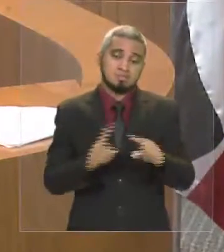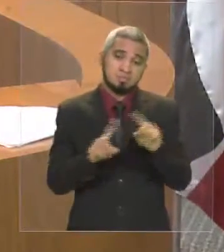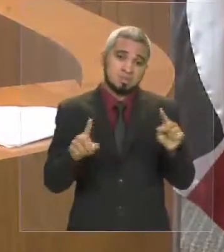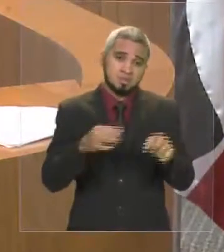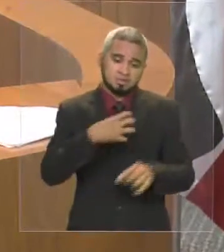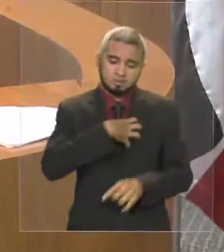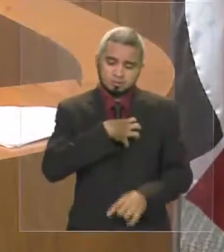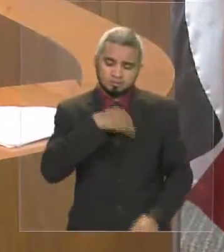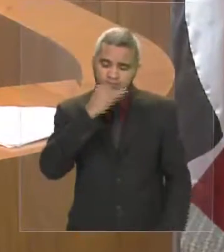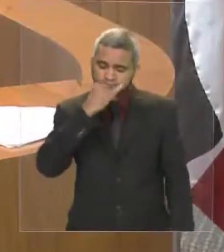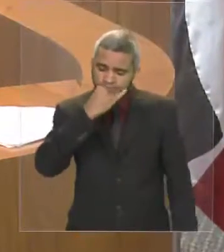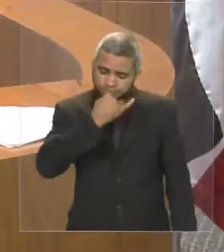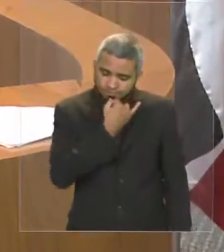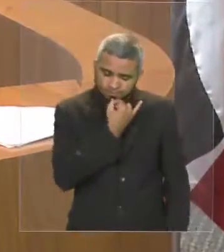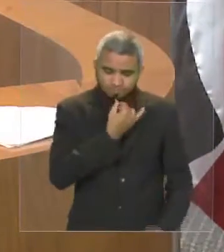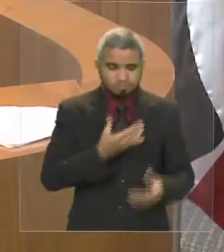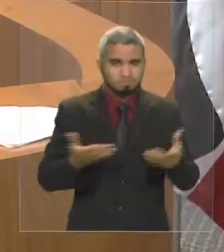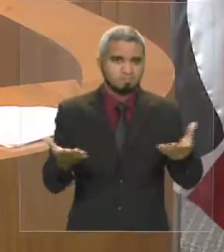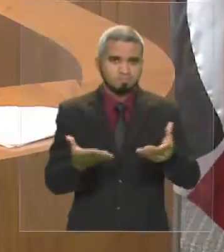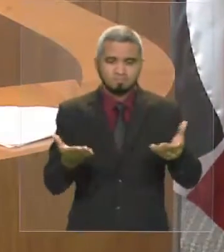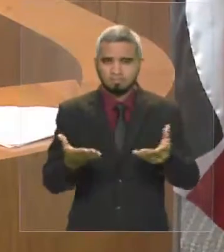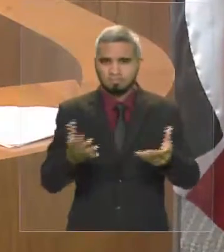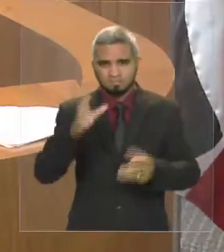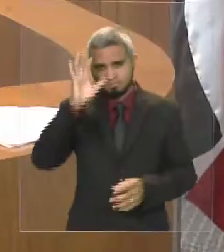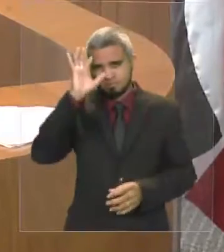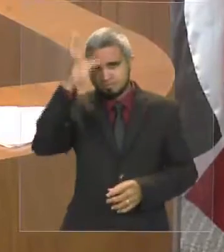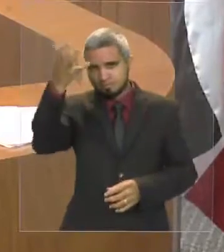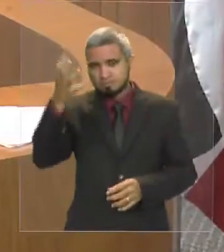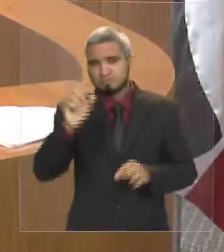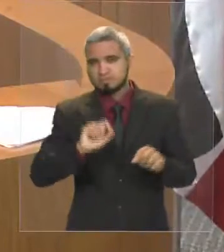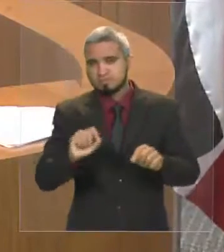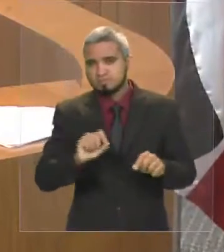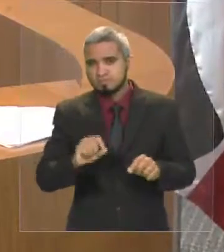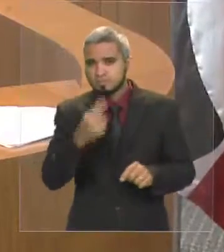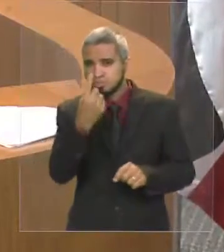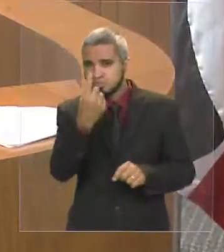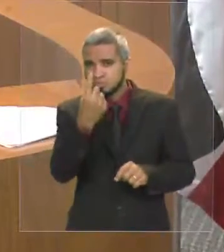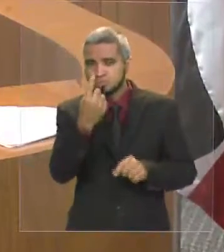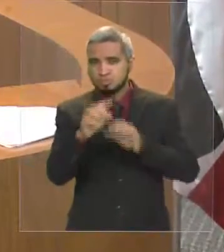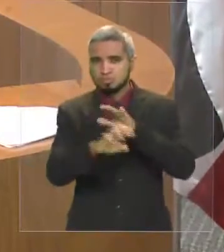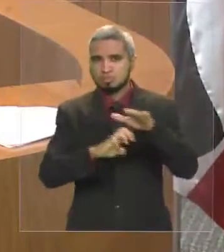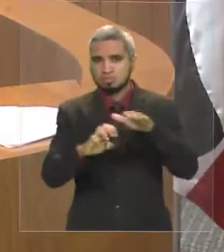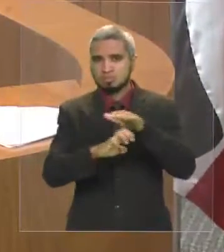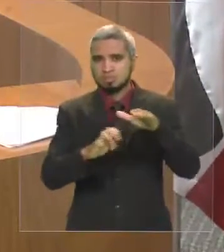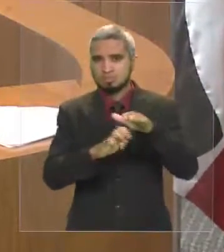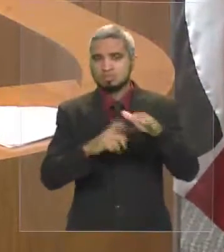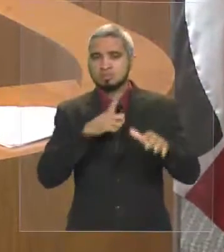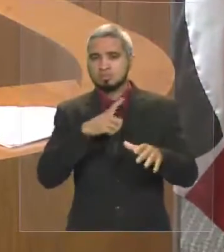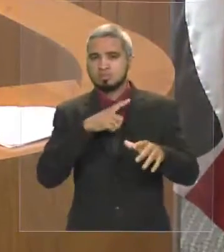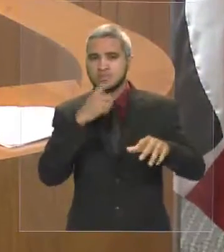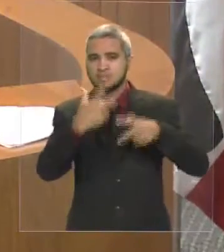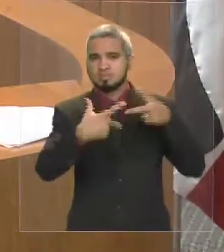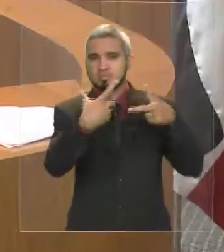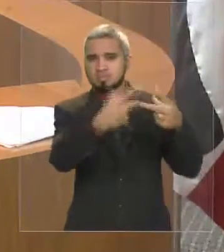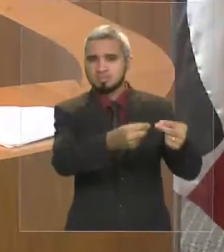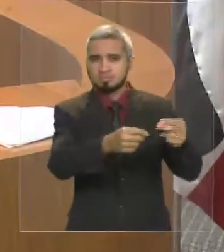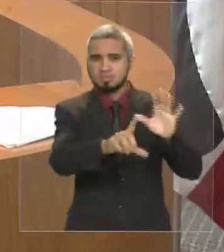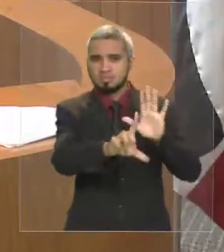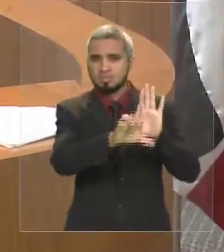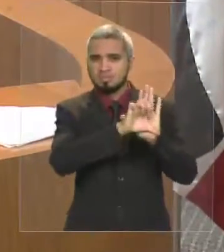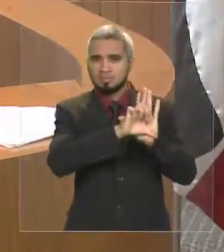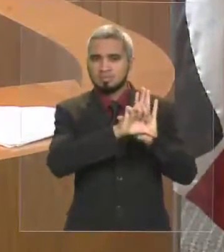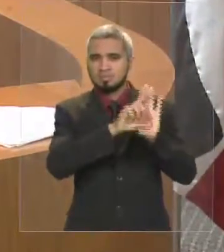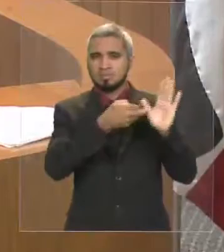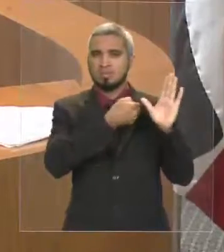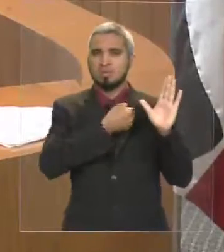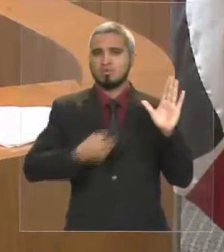Infelizmente, deputado Max Barros, o que vai acontecer é talvez uma única empresa ganhar de presente uma lei do governo do